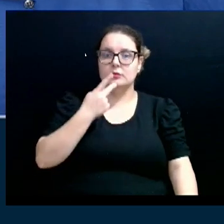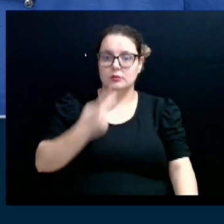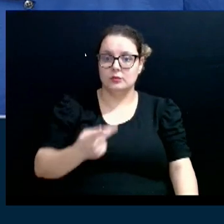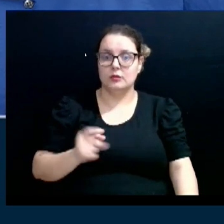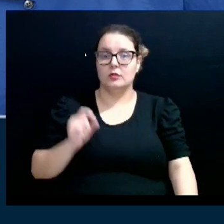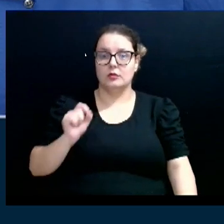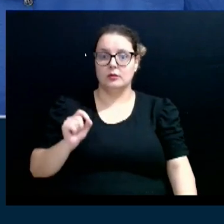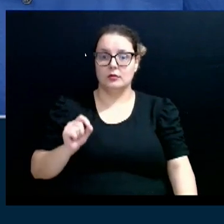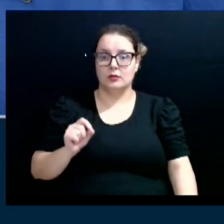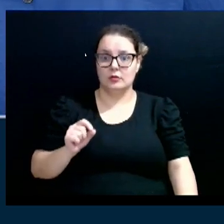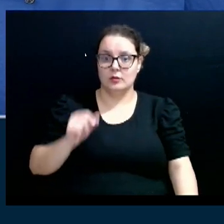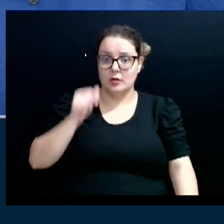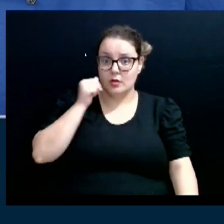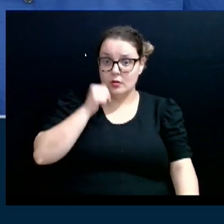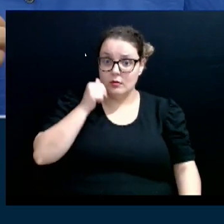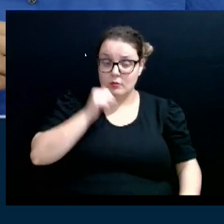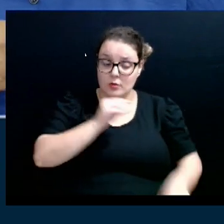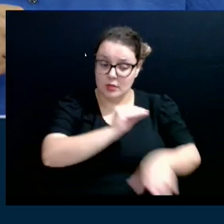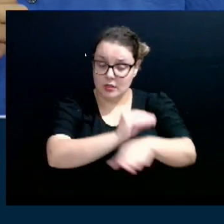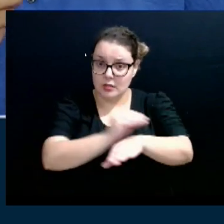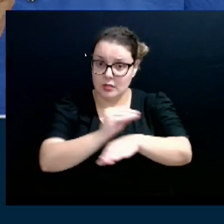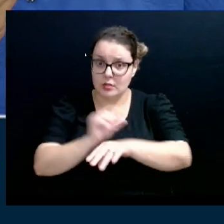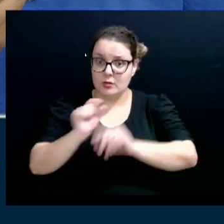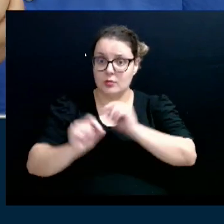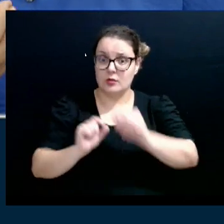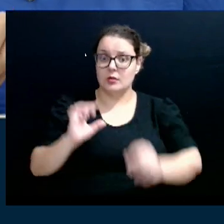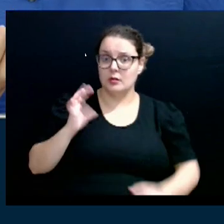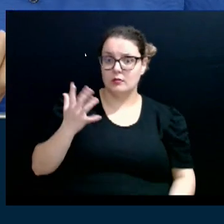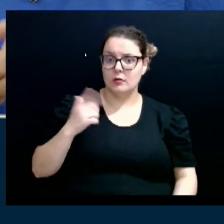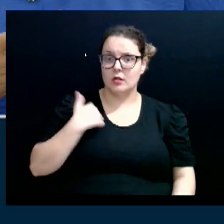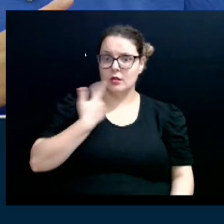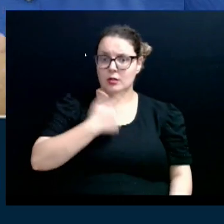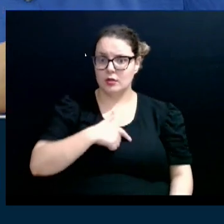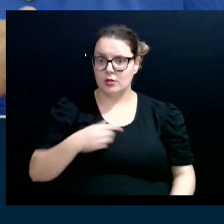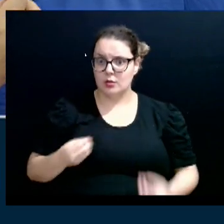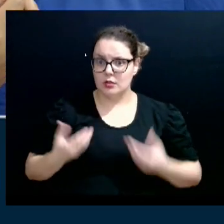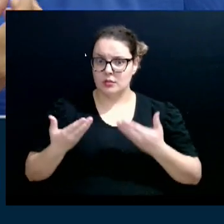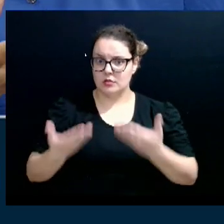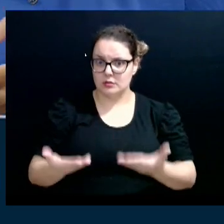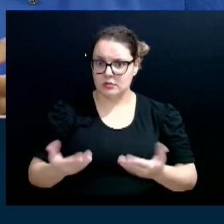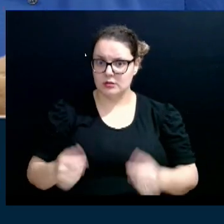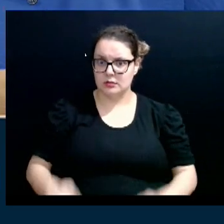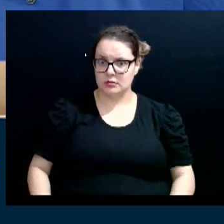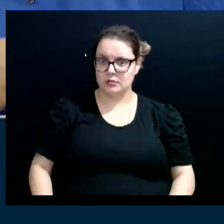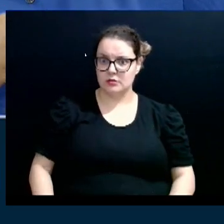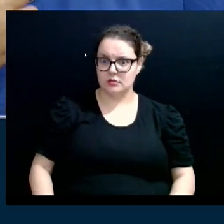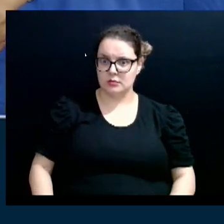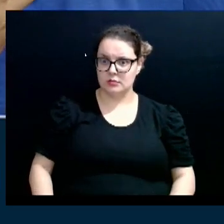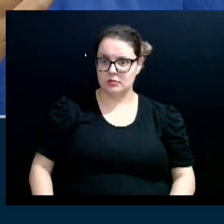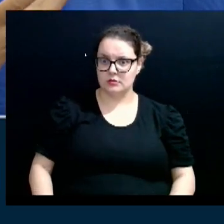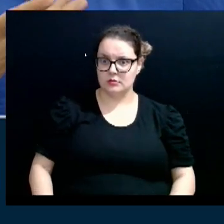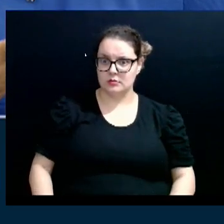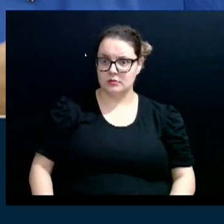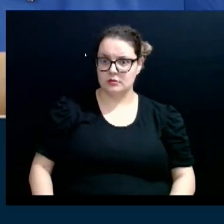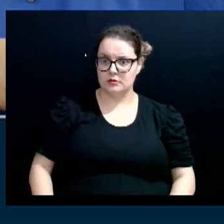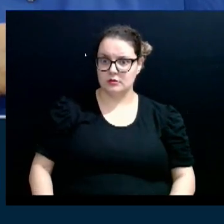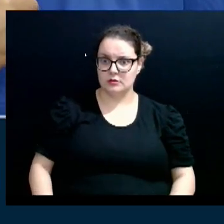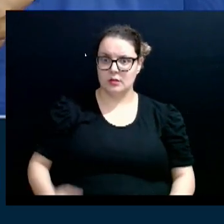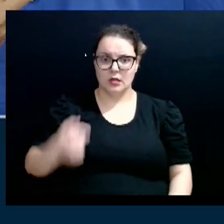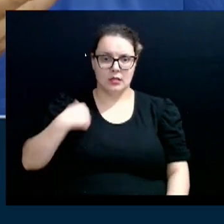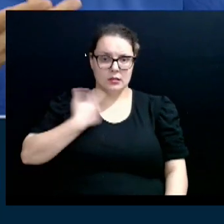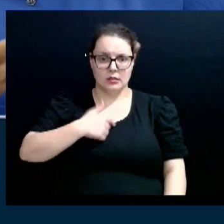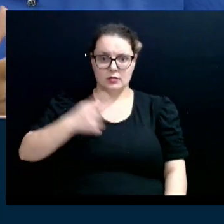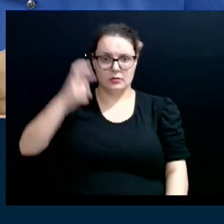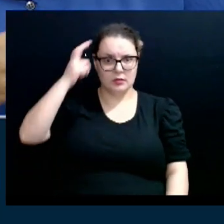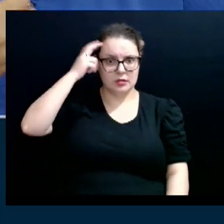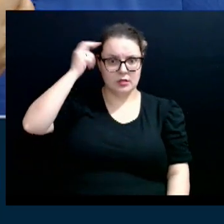mulheres cuidam. O que que acontece? Será que a gente traz isso da nossa cultura, é da alma,